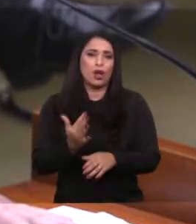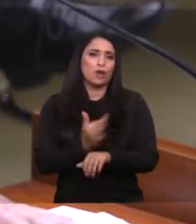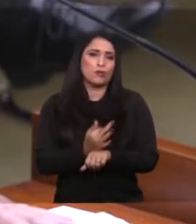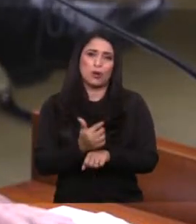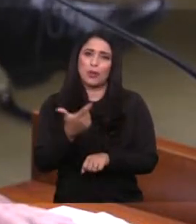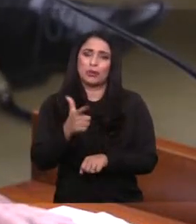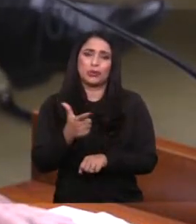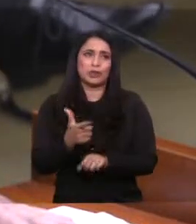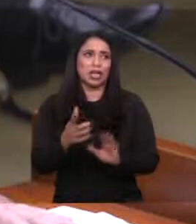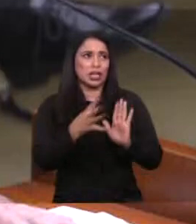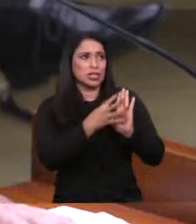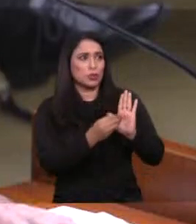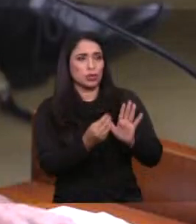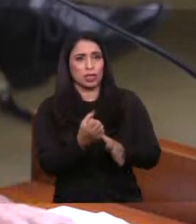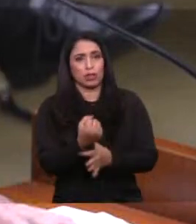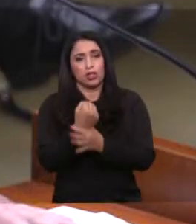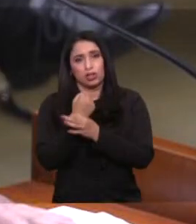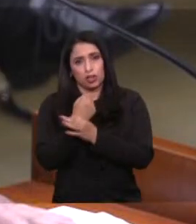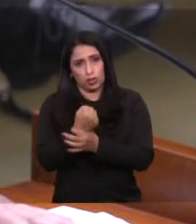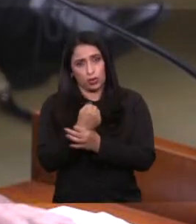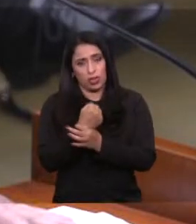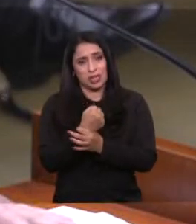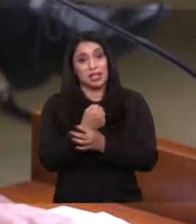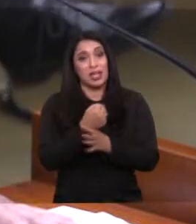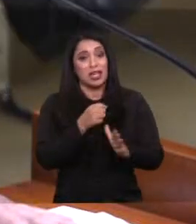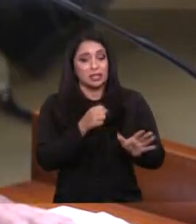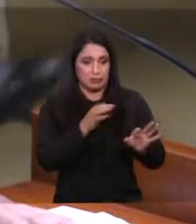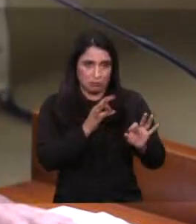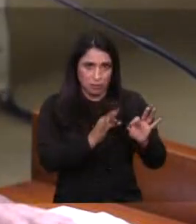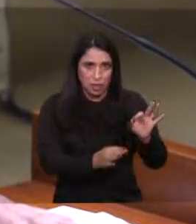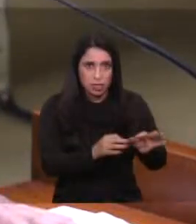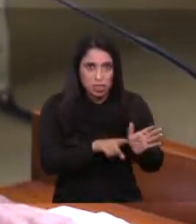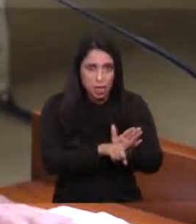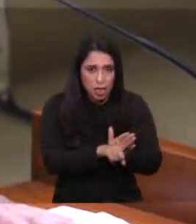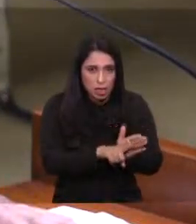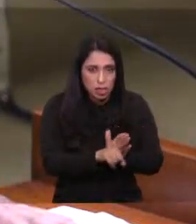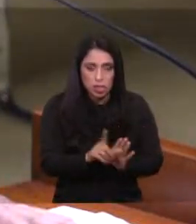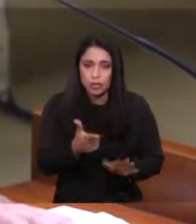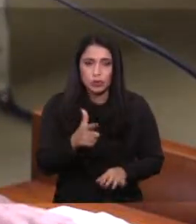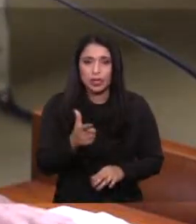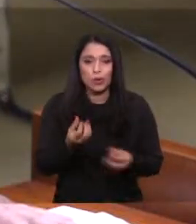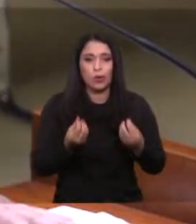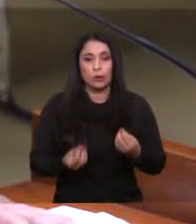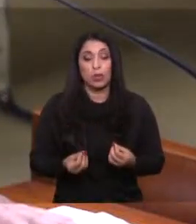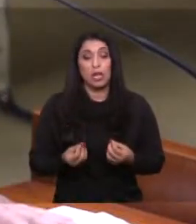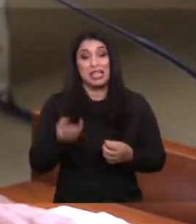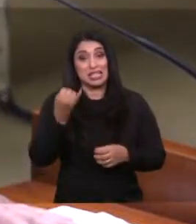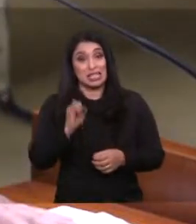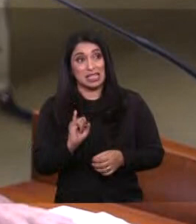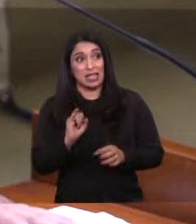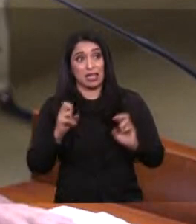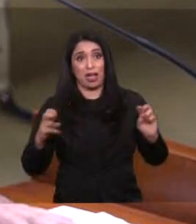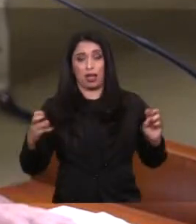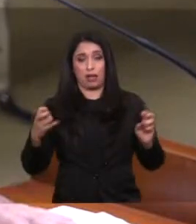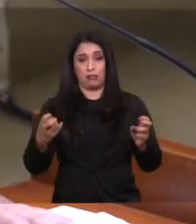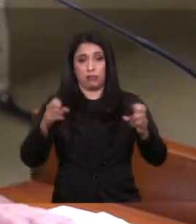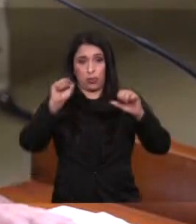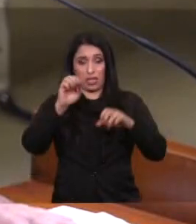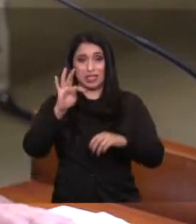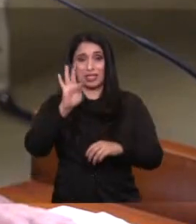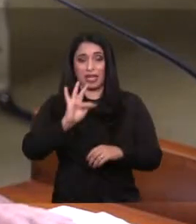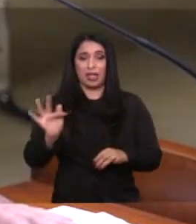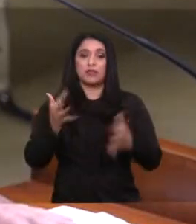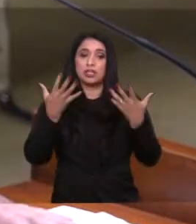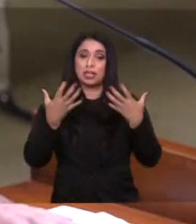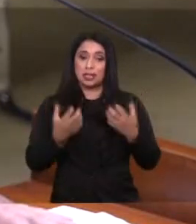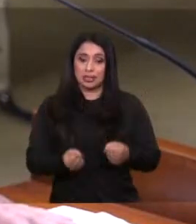esse modelo de juiz das garantias. No entanto, se a corte considerá-lo válido, será o caso de admitir a implementação do